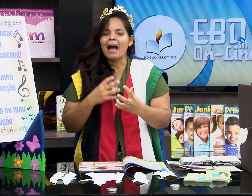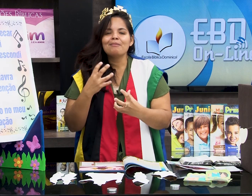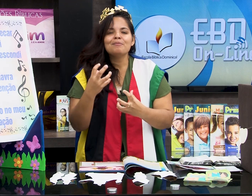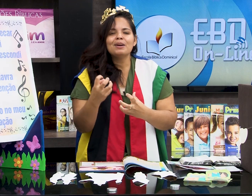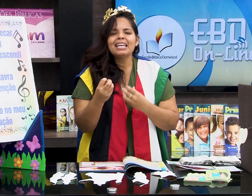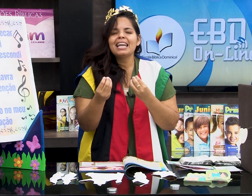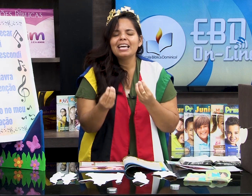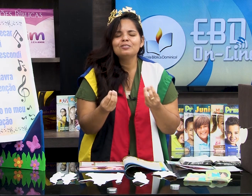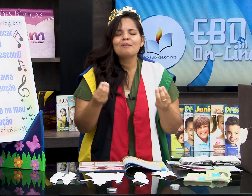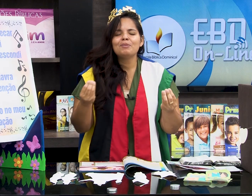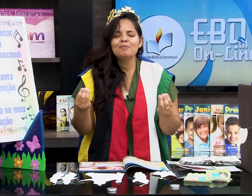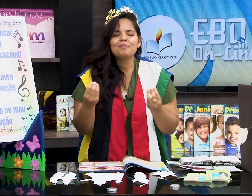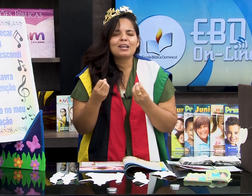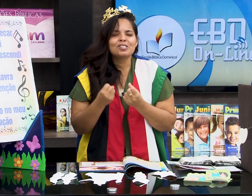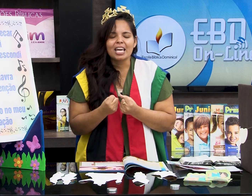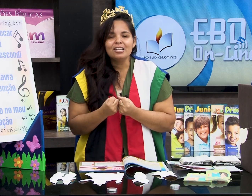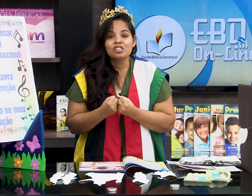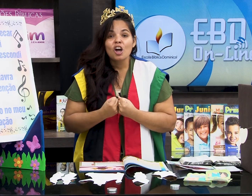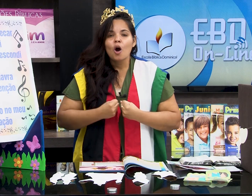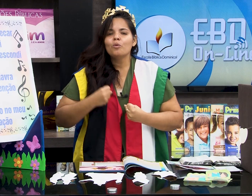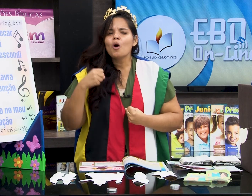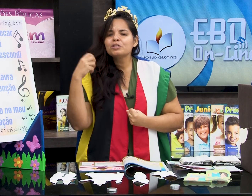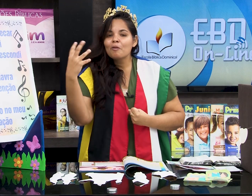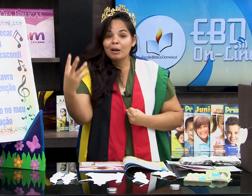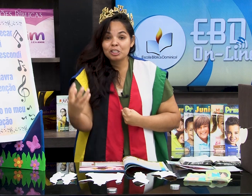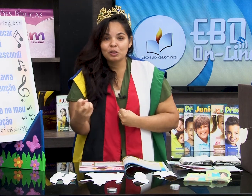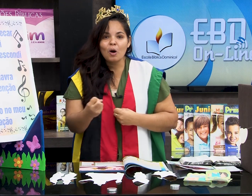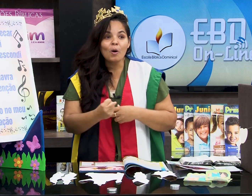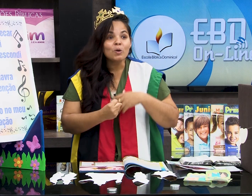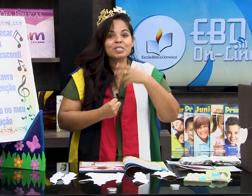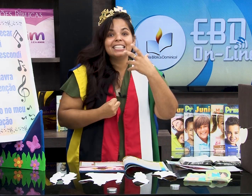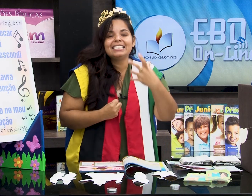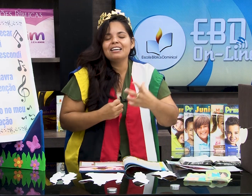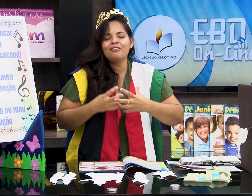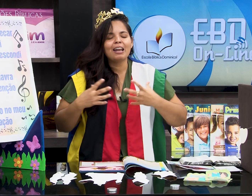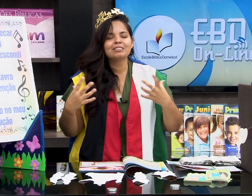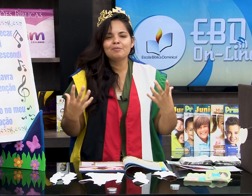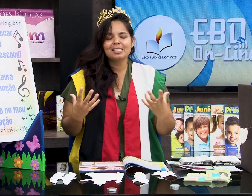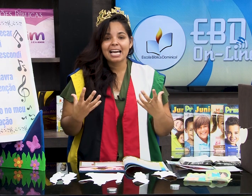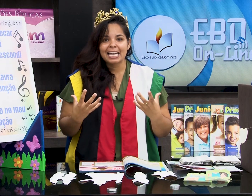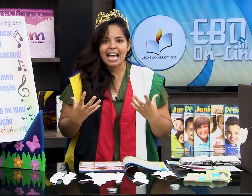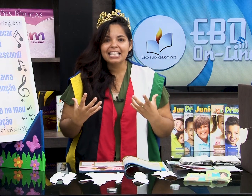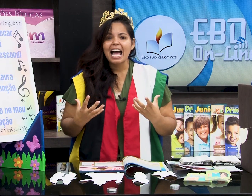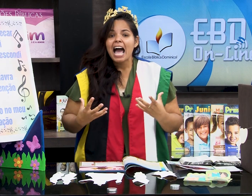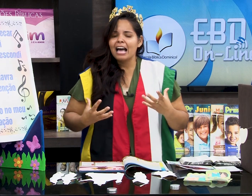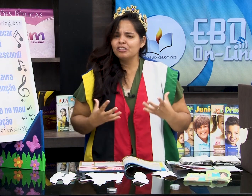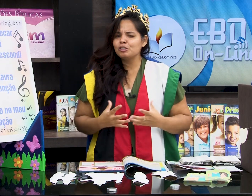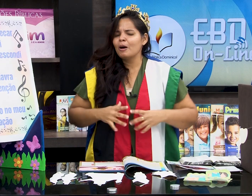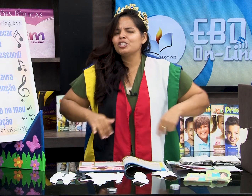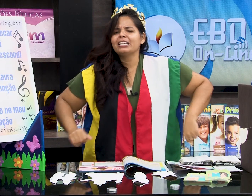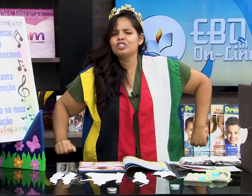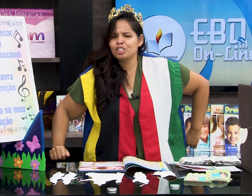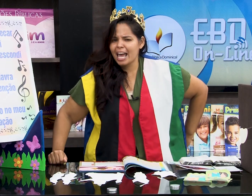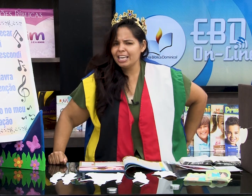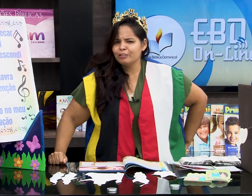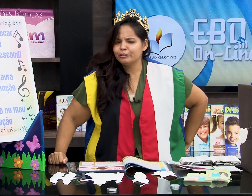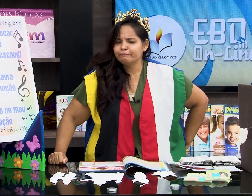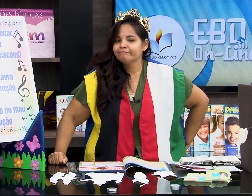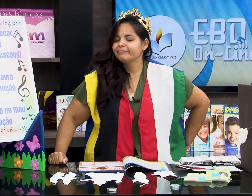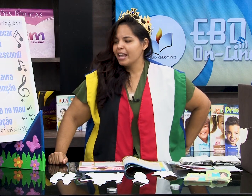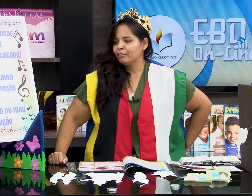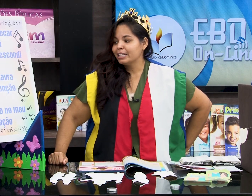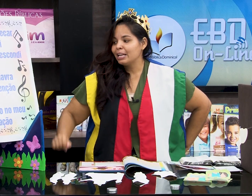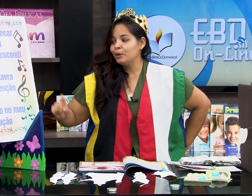escute papai e mamãe lendo a Bíblia pra gente, ou ouça o pastor, ouça a tia falando da Bíblia Sagrada, a gente pode estar